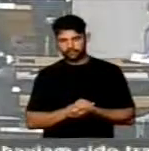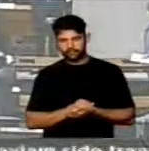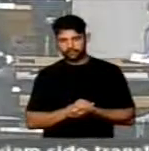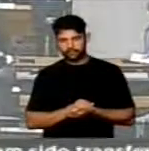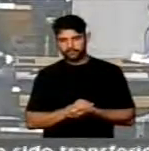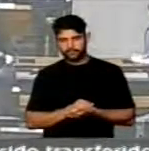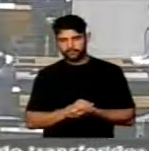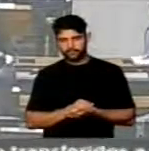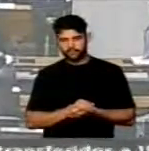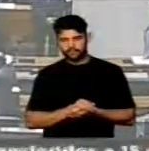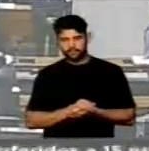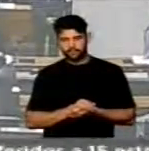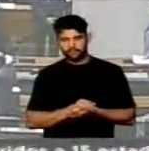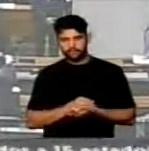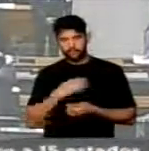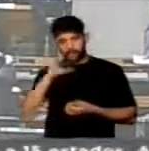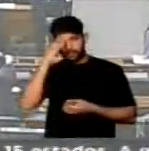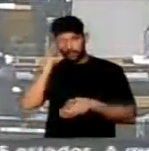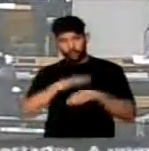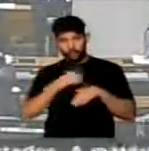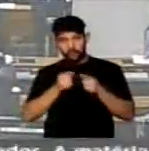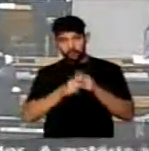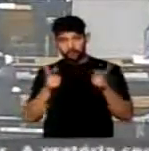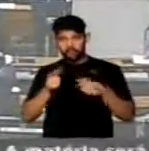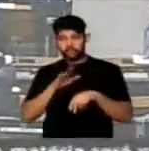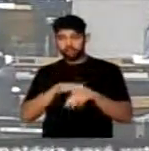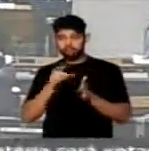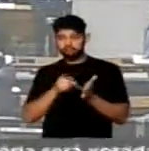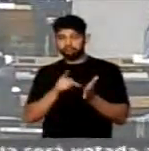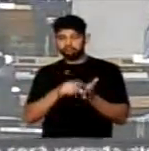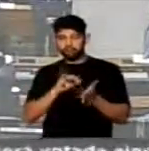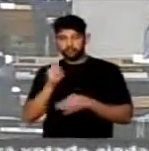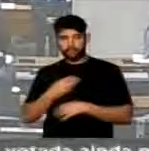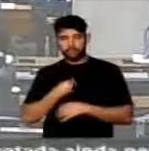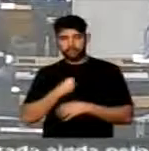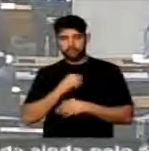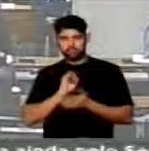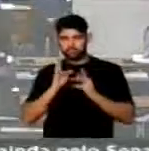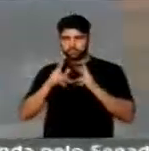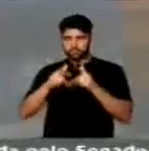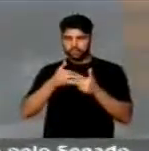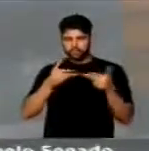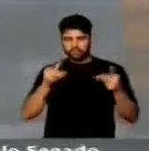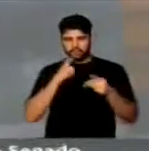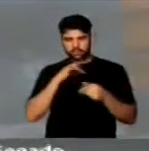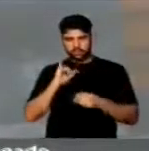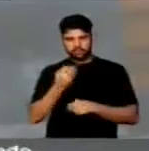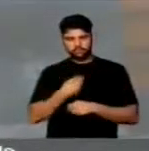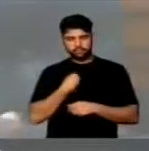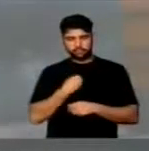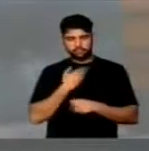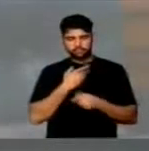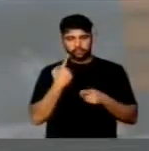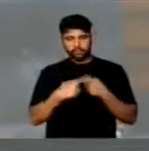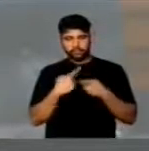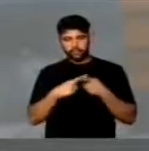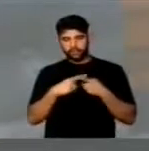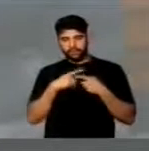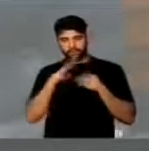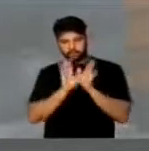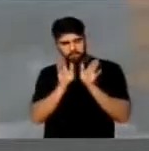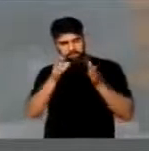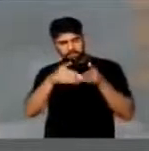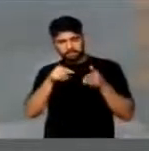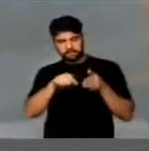presidente, entendendo como a maioria, aliás, provavelmente por unanimidade, porque ele tem o